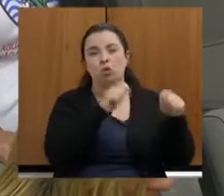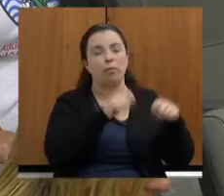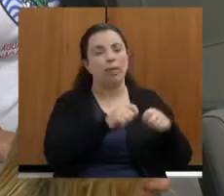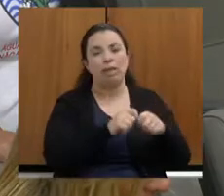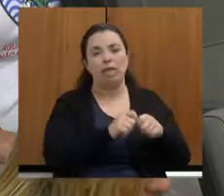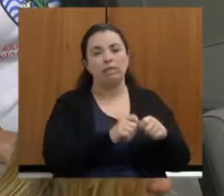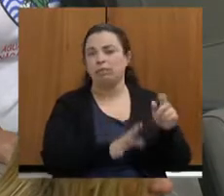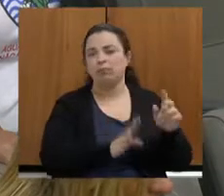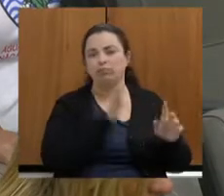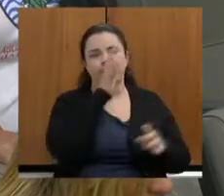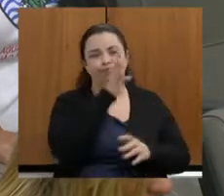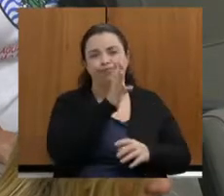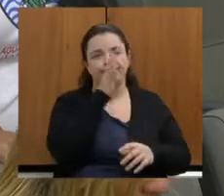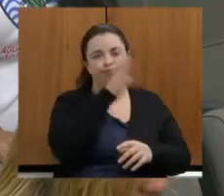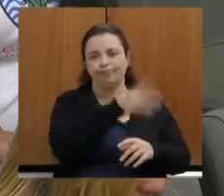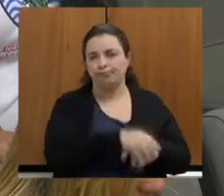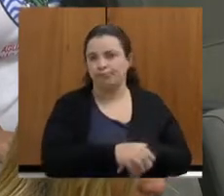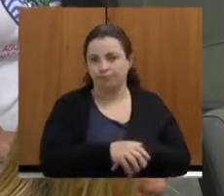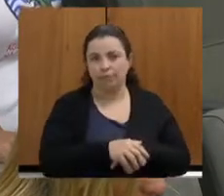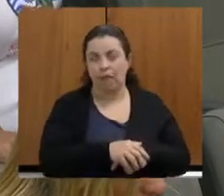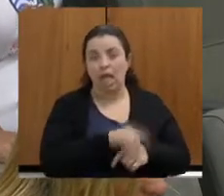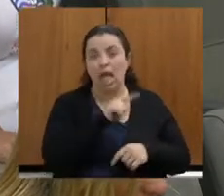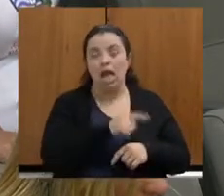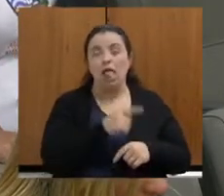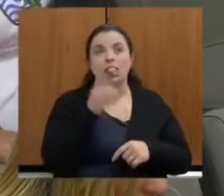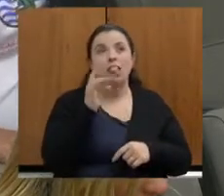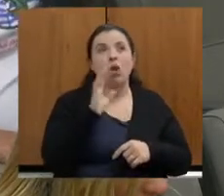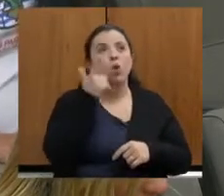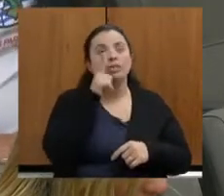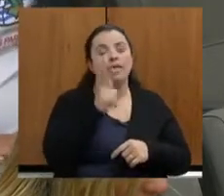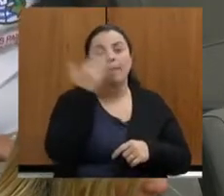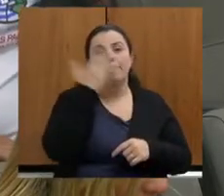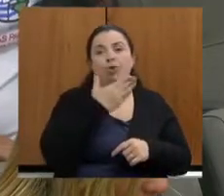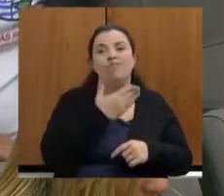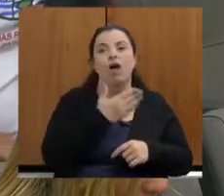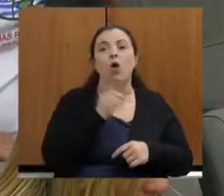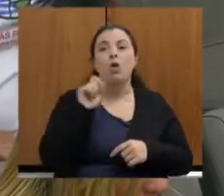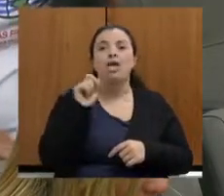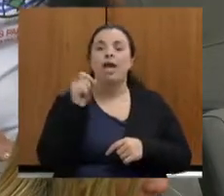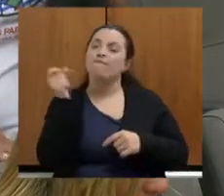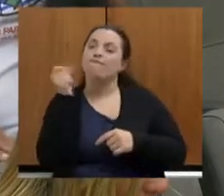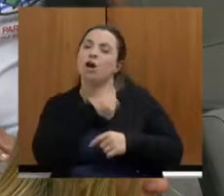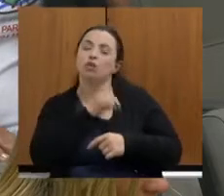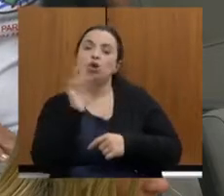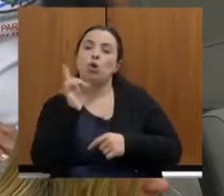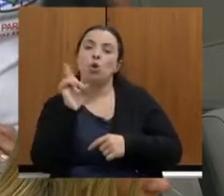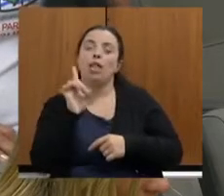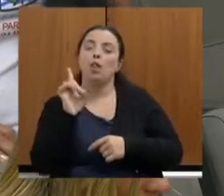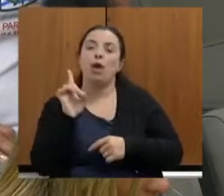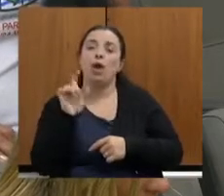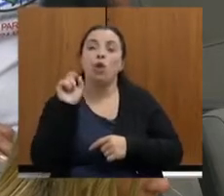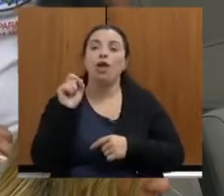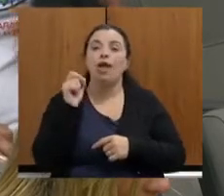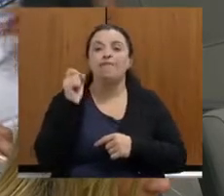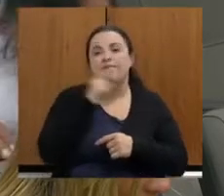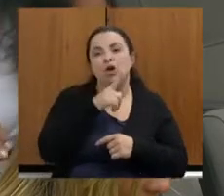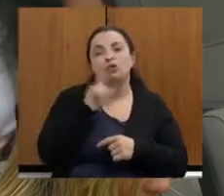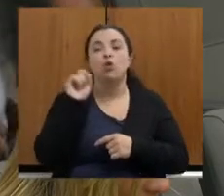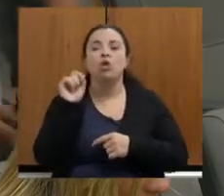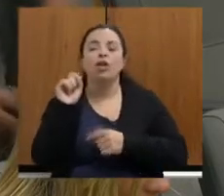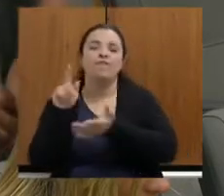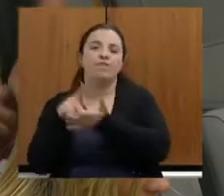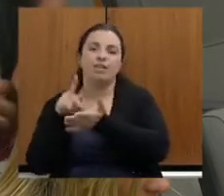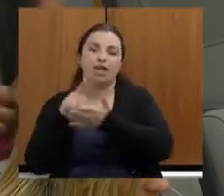dela quem é fraude e quem não é e por isso a gente vê aí no novel nem que vale a pena